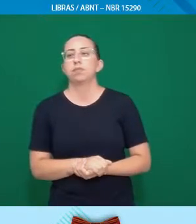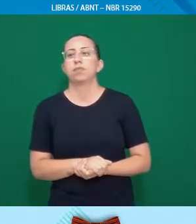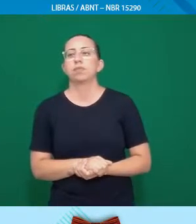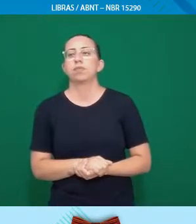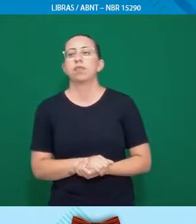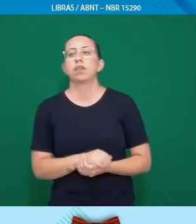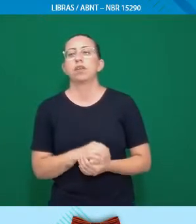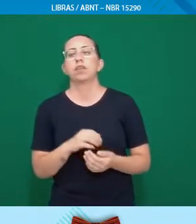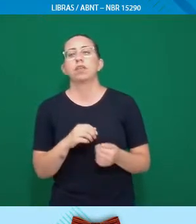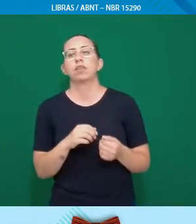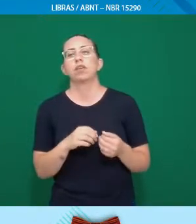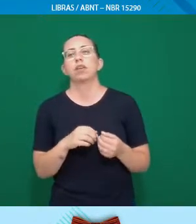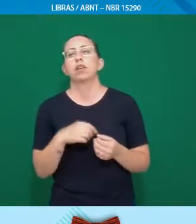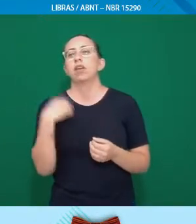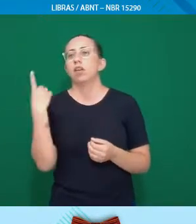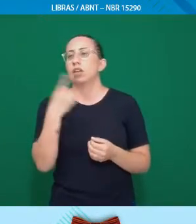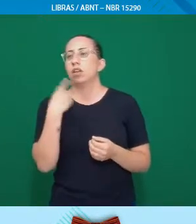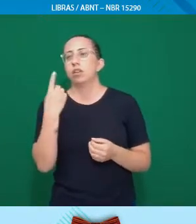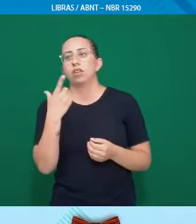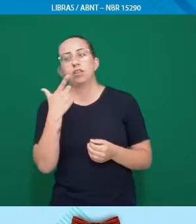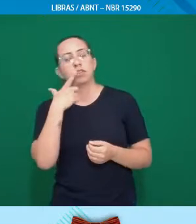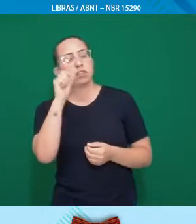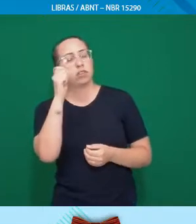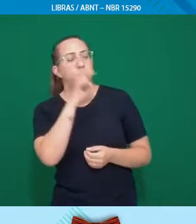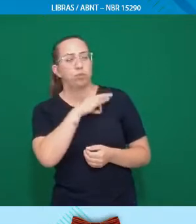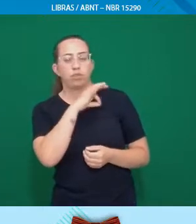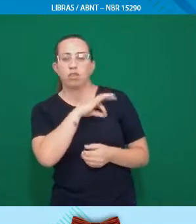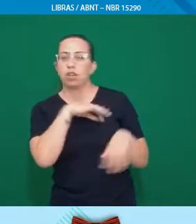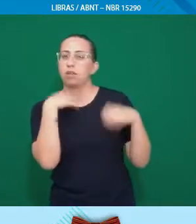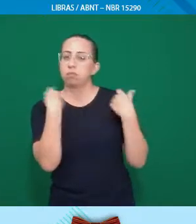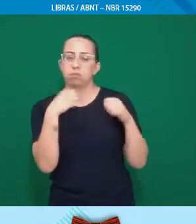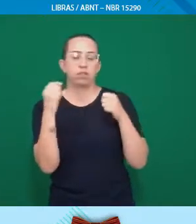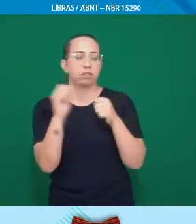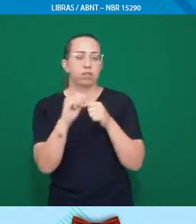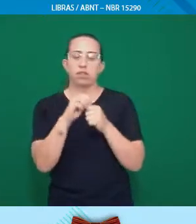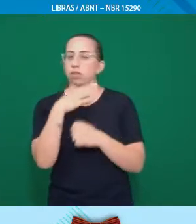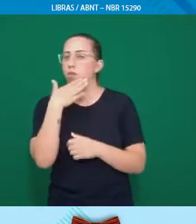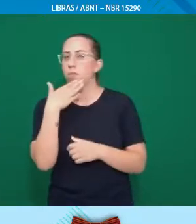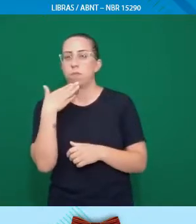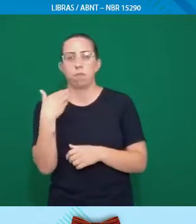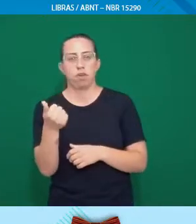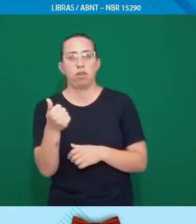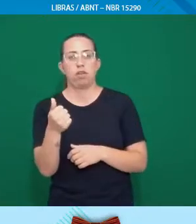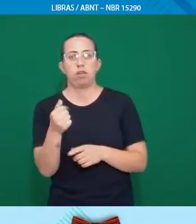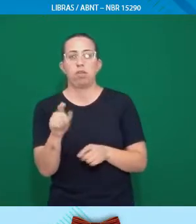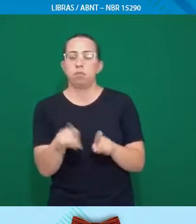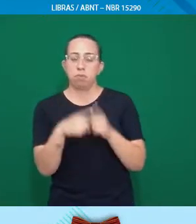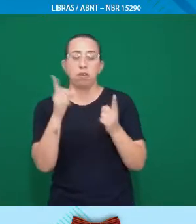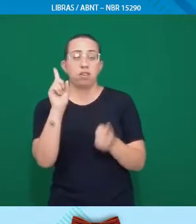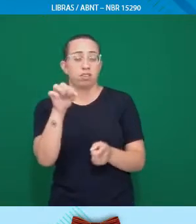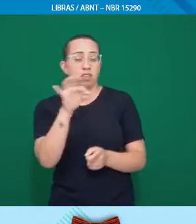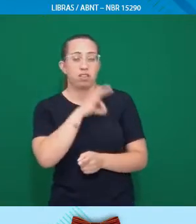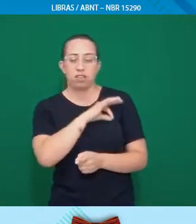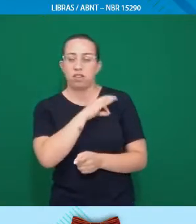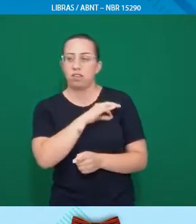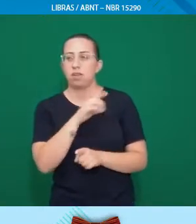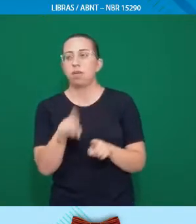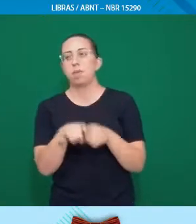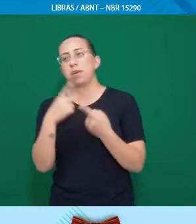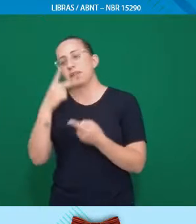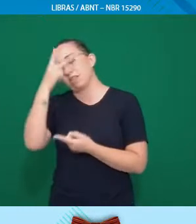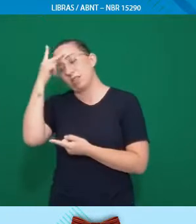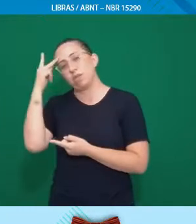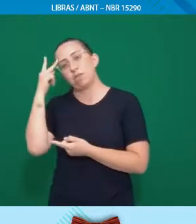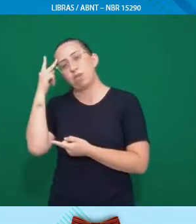que convém ressaltou Marli que a gente é remunerado quando a gente tá no lugar gente procura fazer o melhor da gente mas a gente remunerado Mas